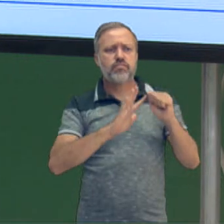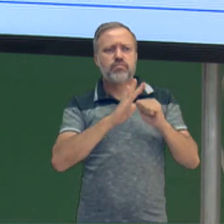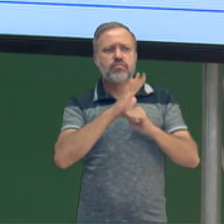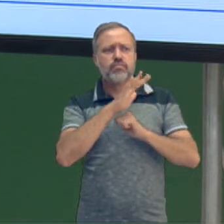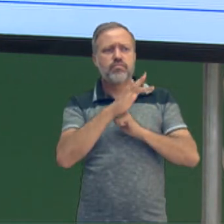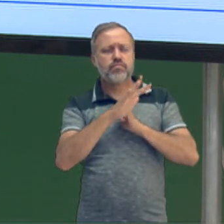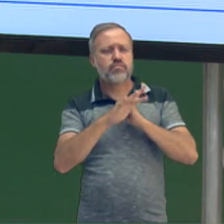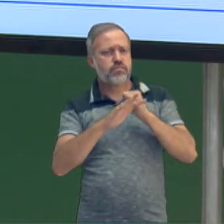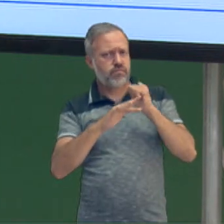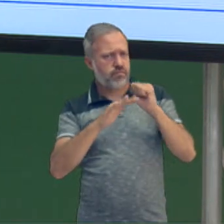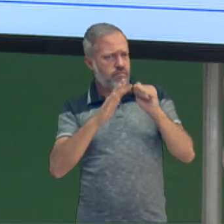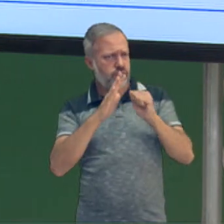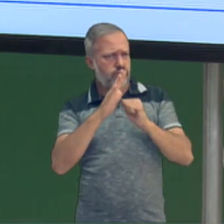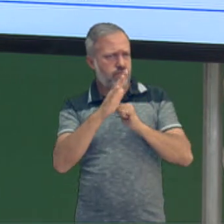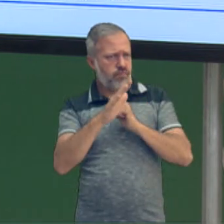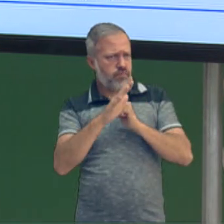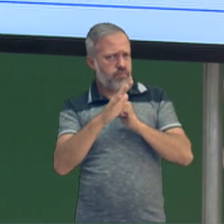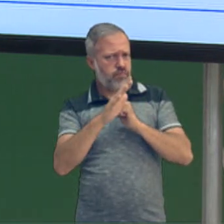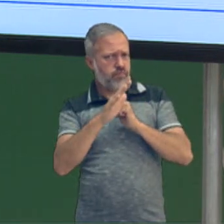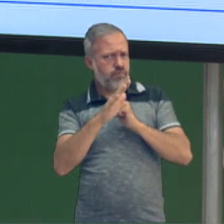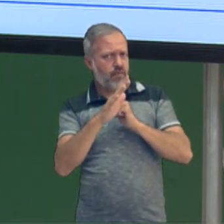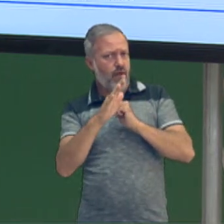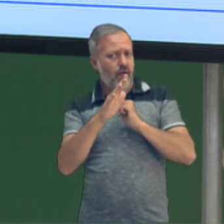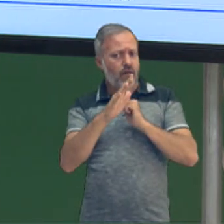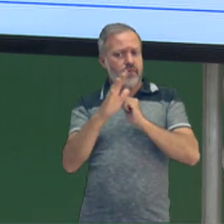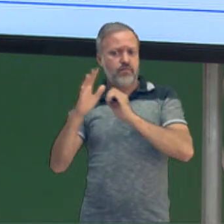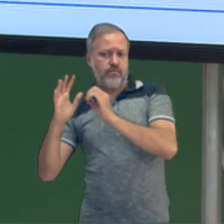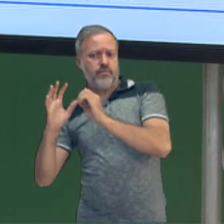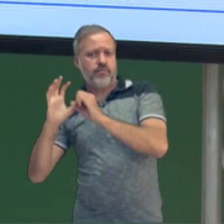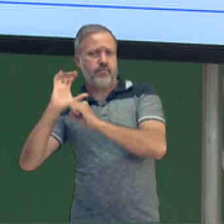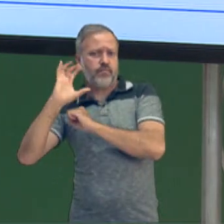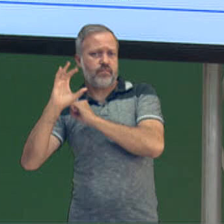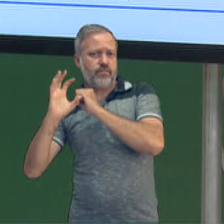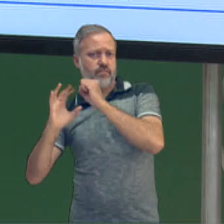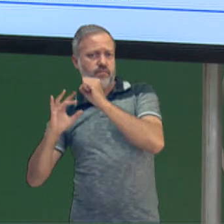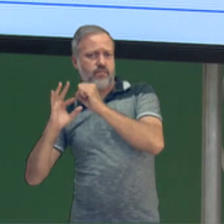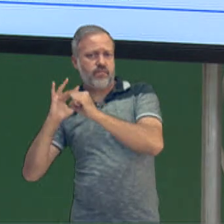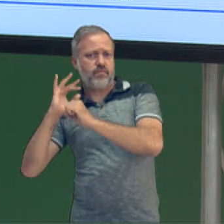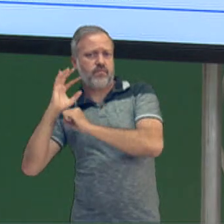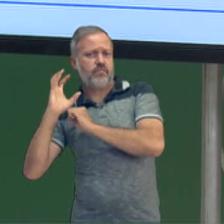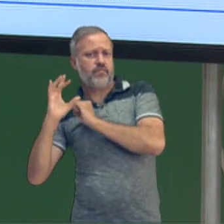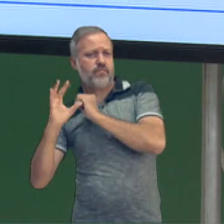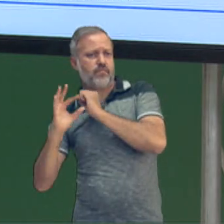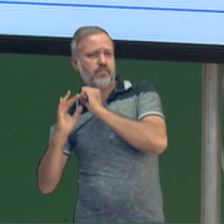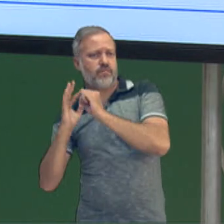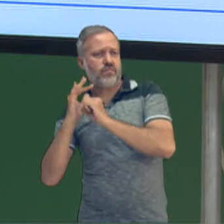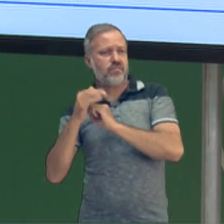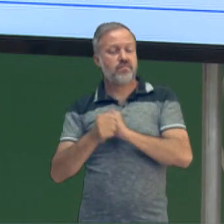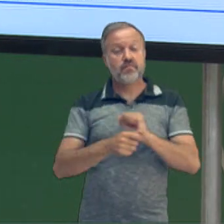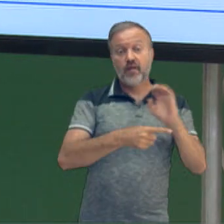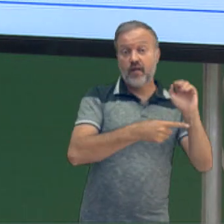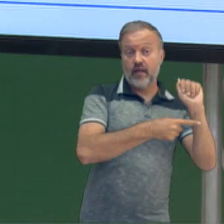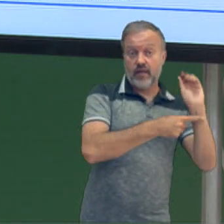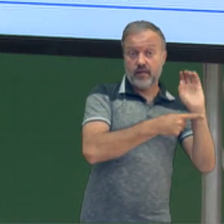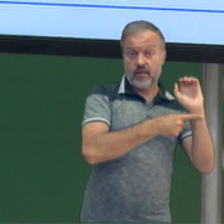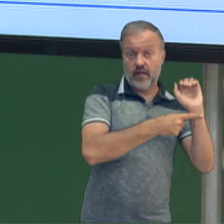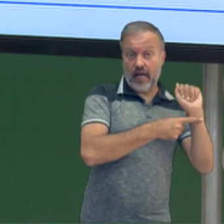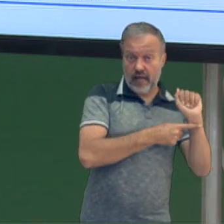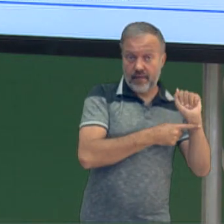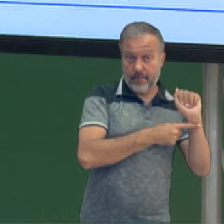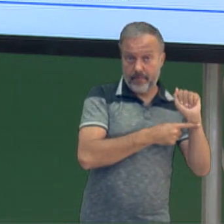uma vantagem, vamos dizer assim, em relação aos carboidratos na hora de armazenar energia? Os lipídios são isolantes